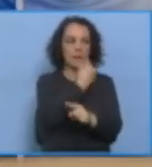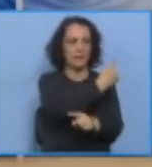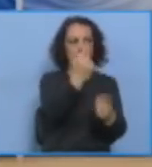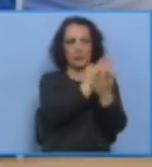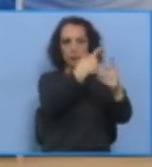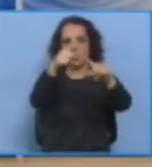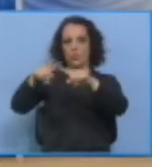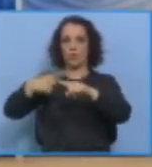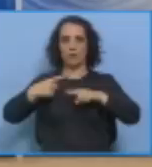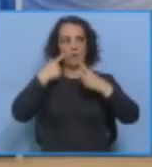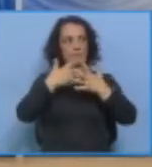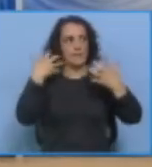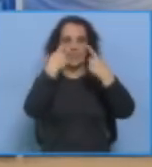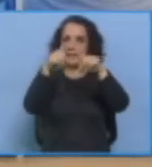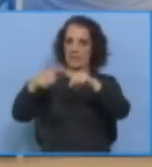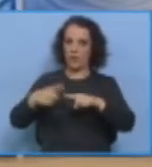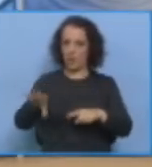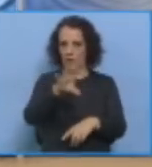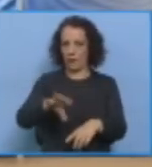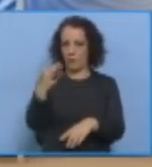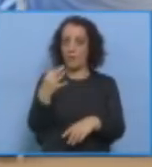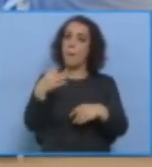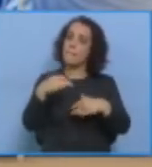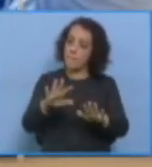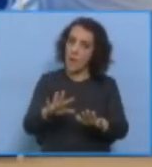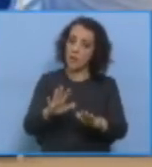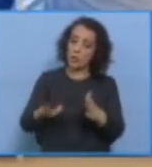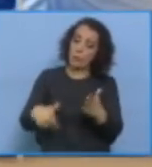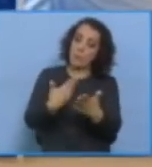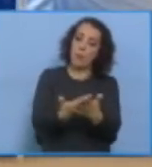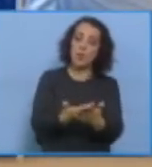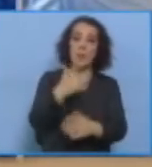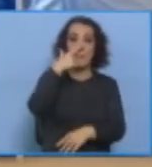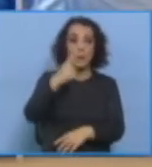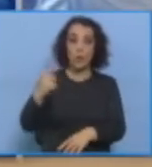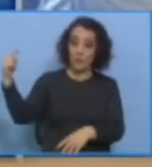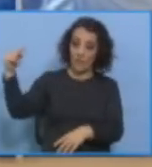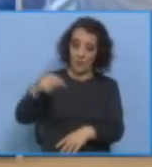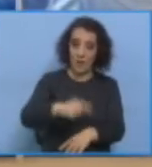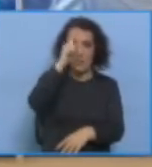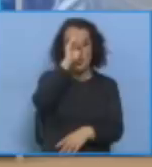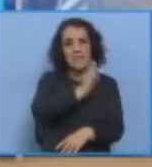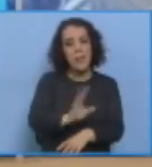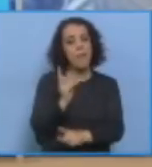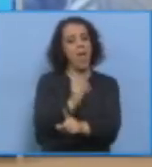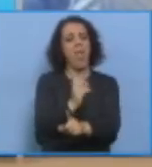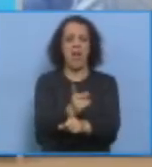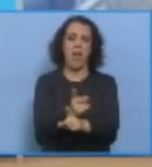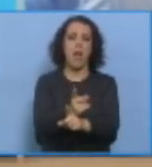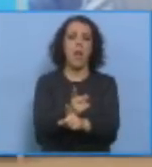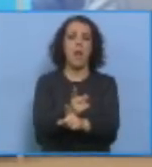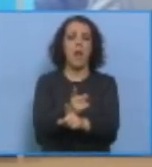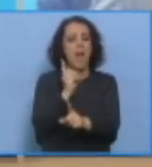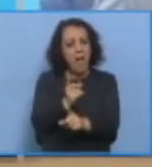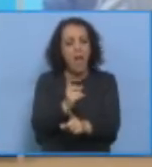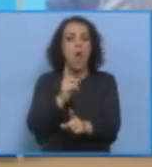diferentes, todos, mas efetivamente há a apresentação desta proposta. E a pessoa, quando vem, já sabe que este é o contexto. Depois, se vai